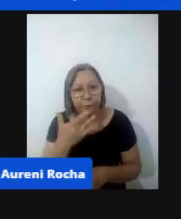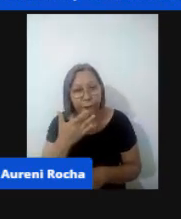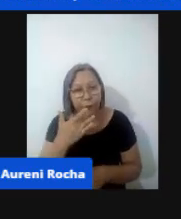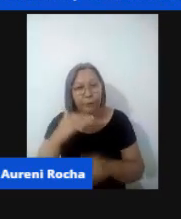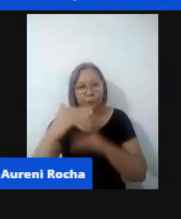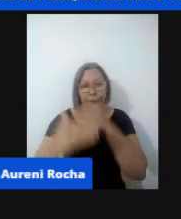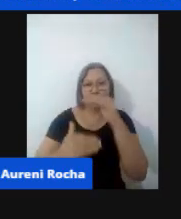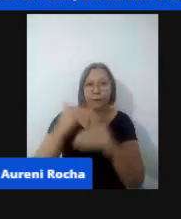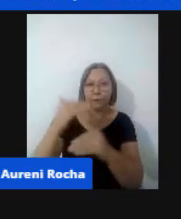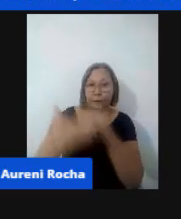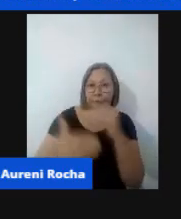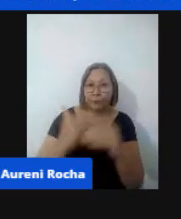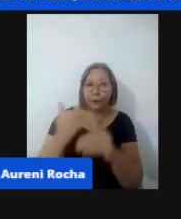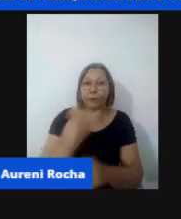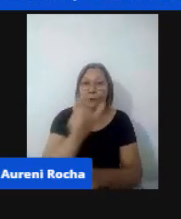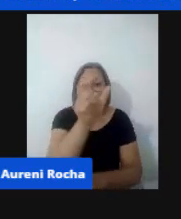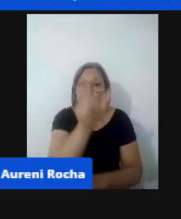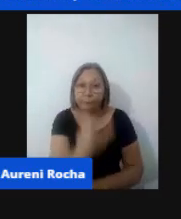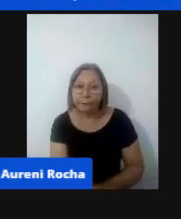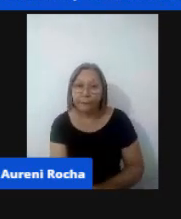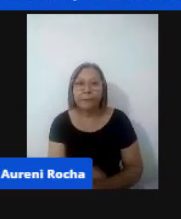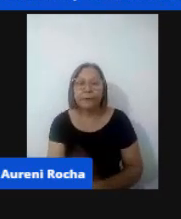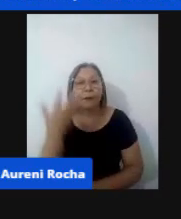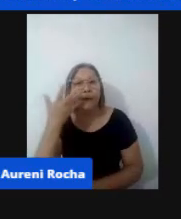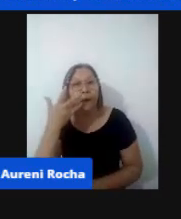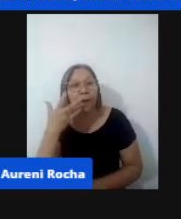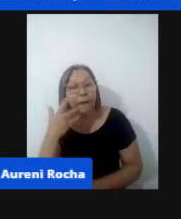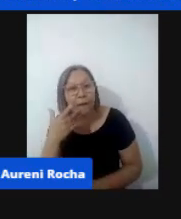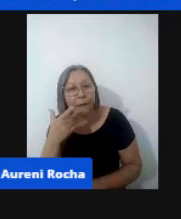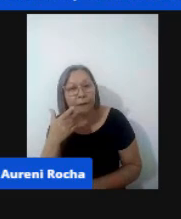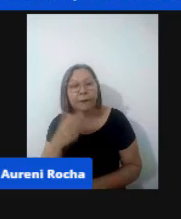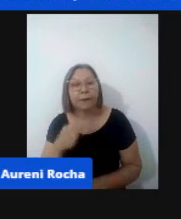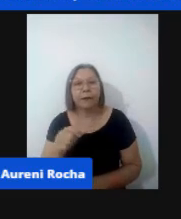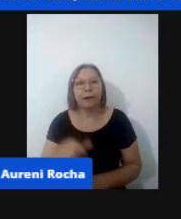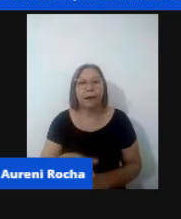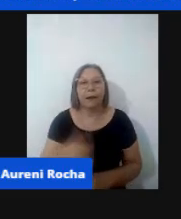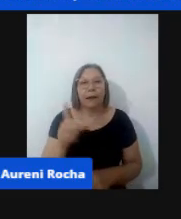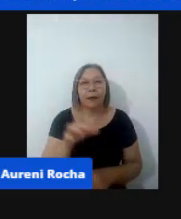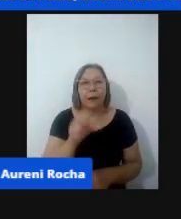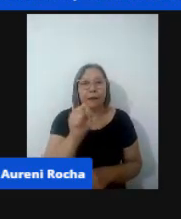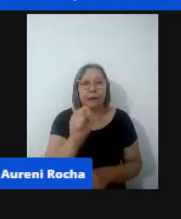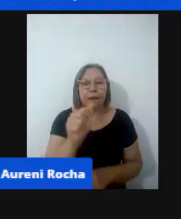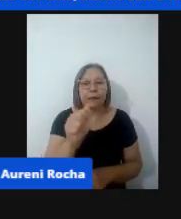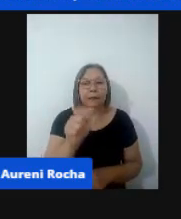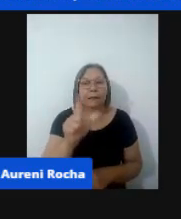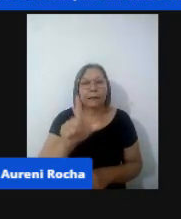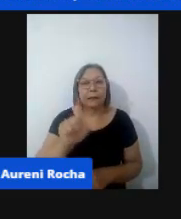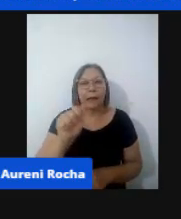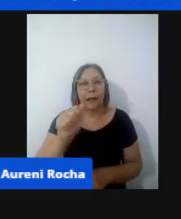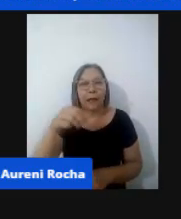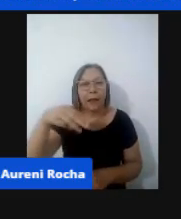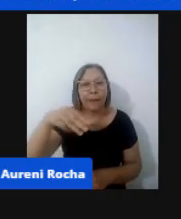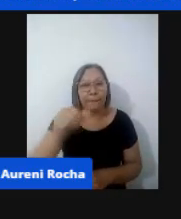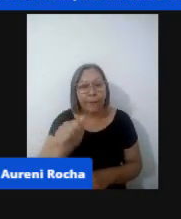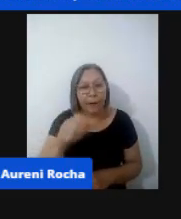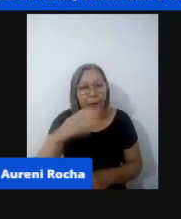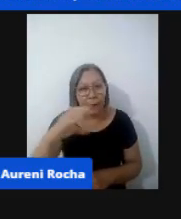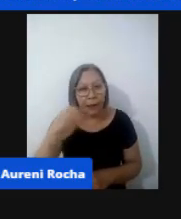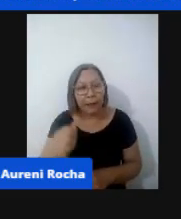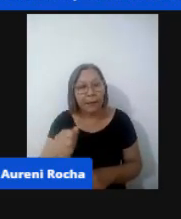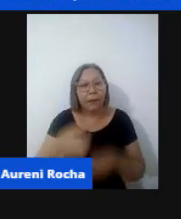criança. A Declaração de Salamanca traz isso bem claro. E a gente não pode deixar de esquecer e